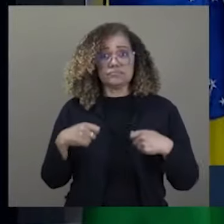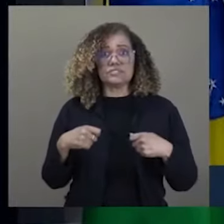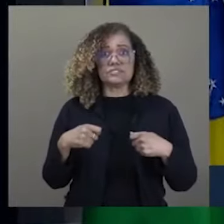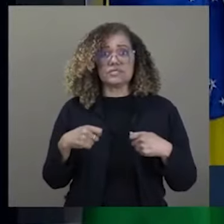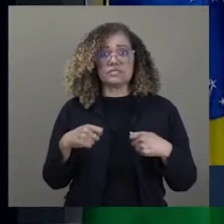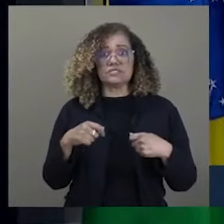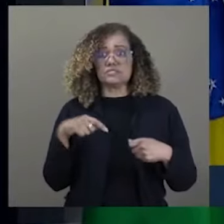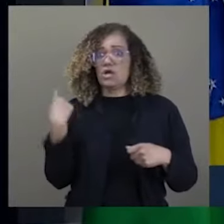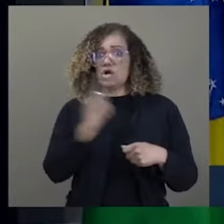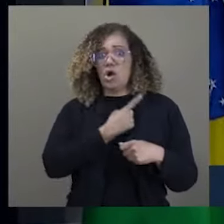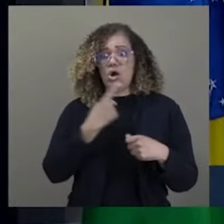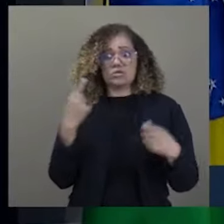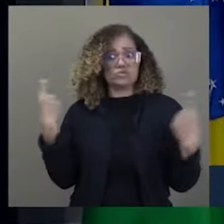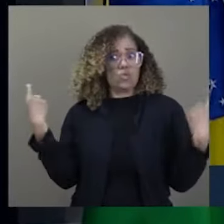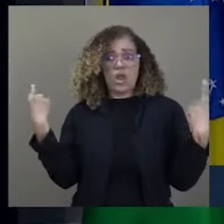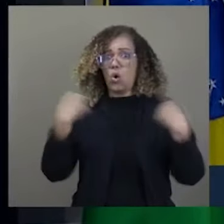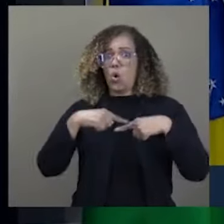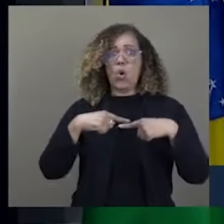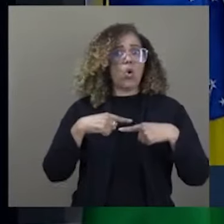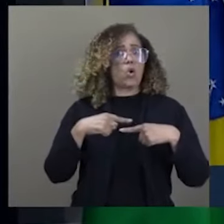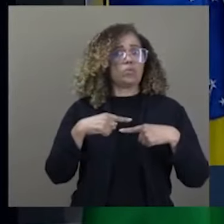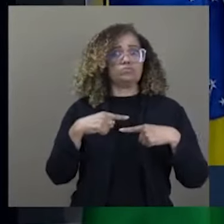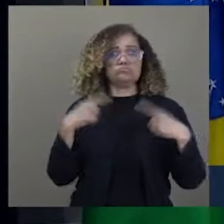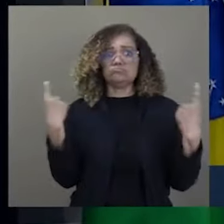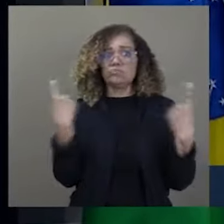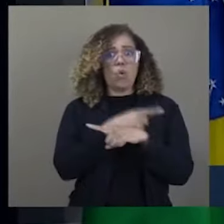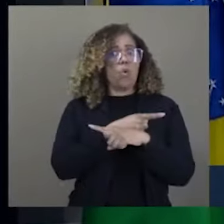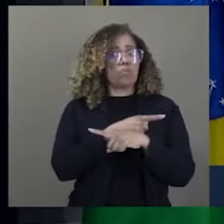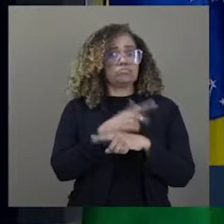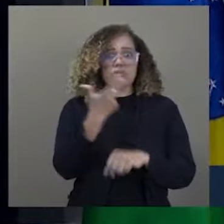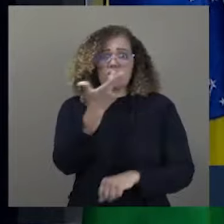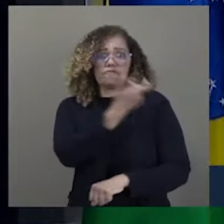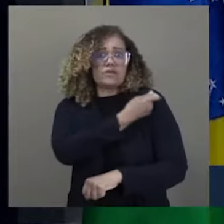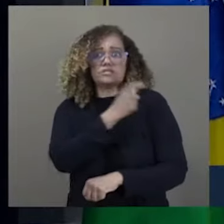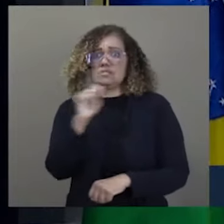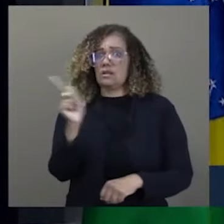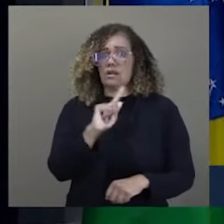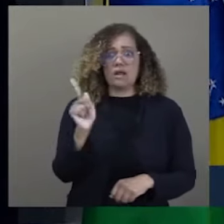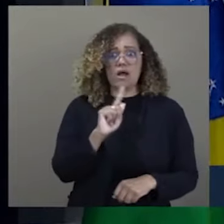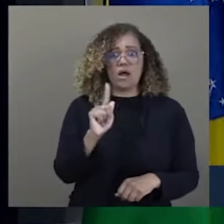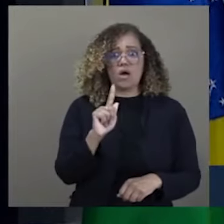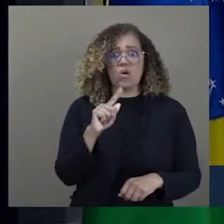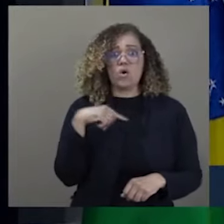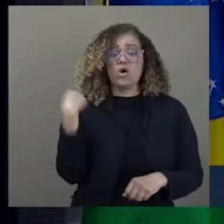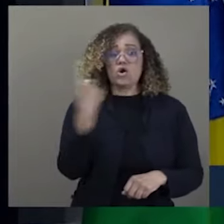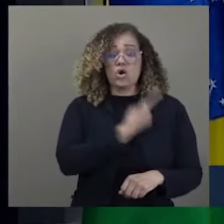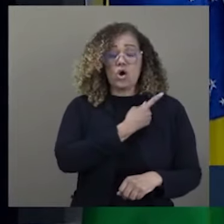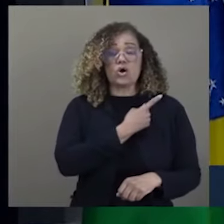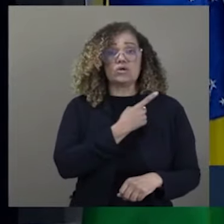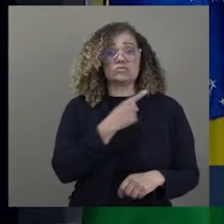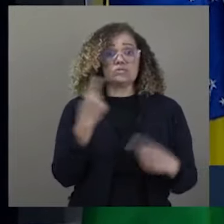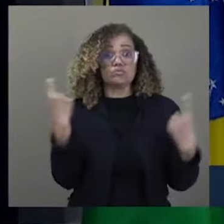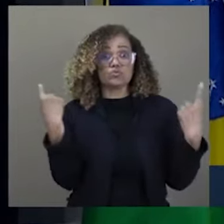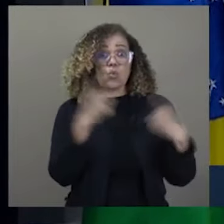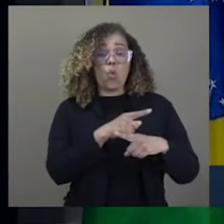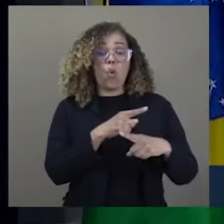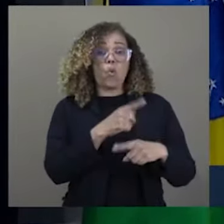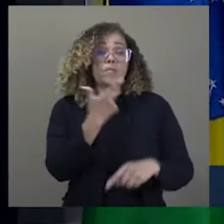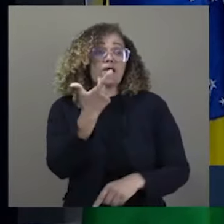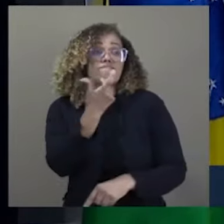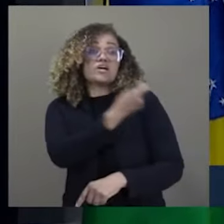vacina não viu gente Brasil nós não somos contra vacina nós somos contra a vacina do covid